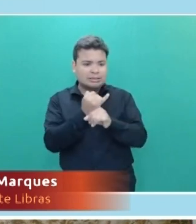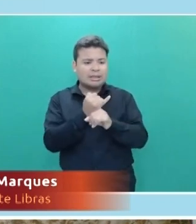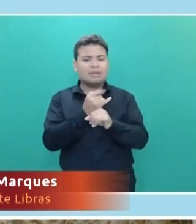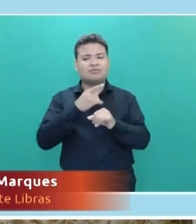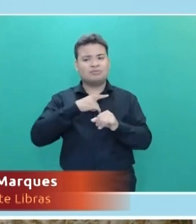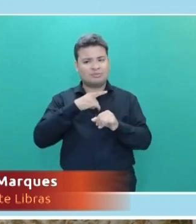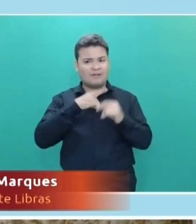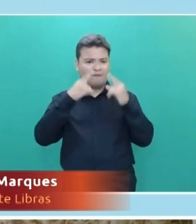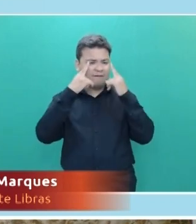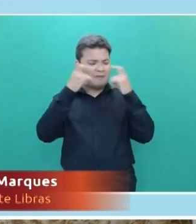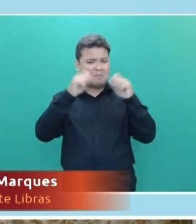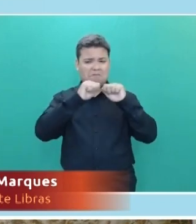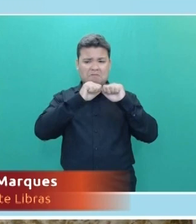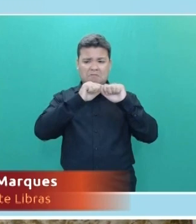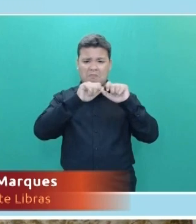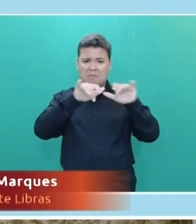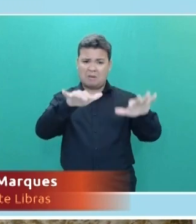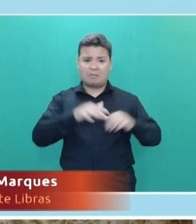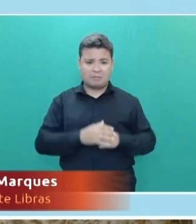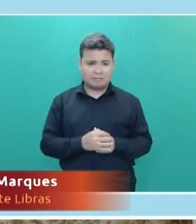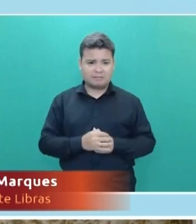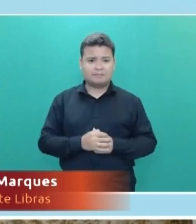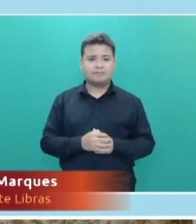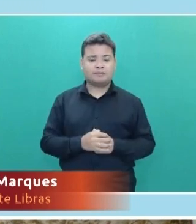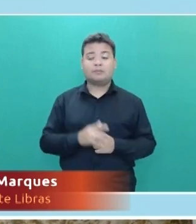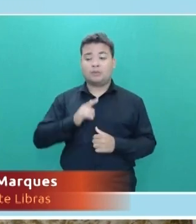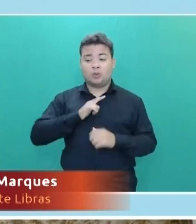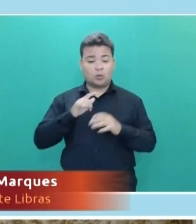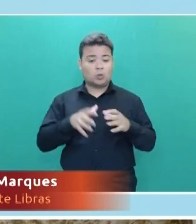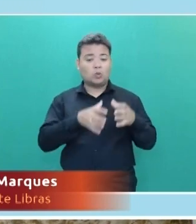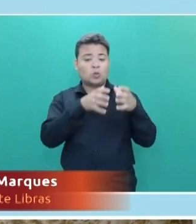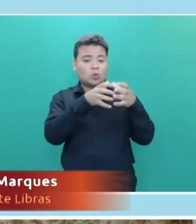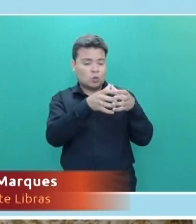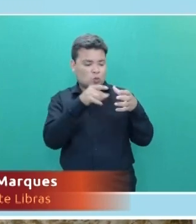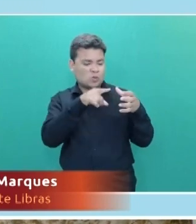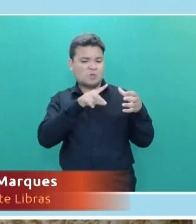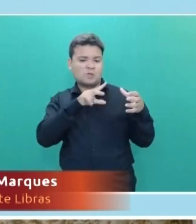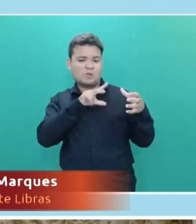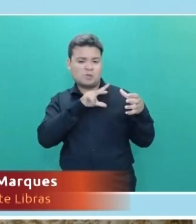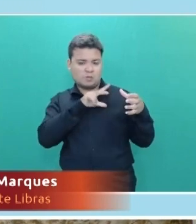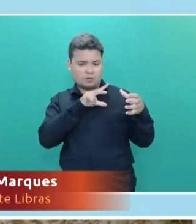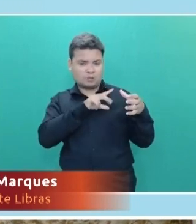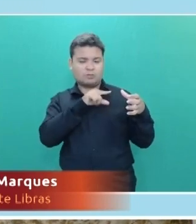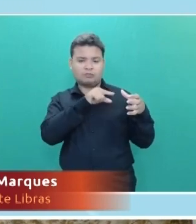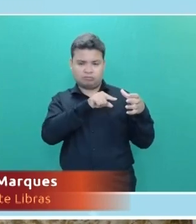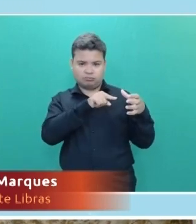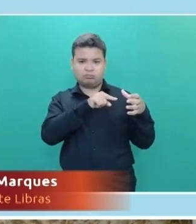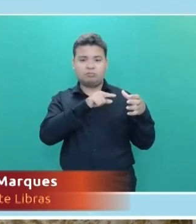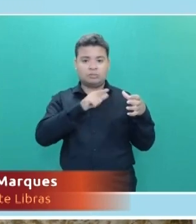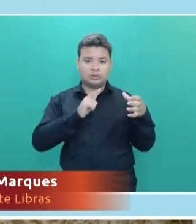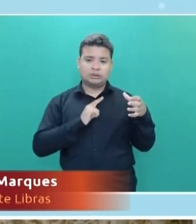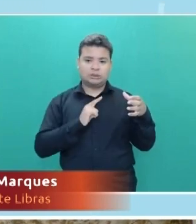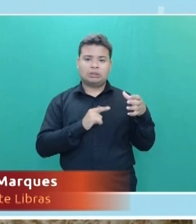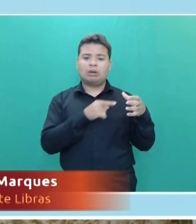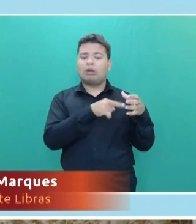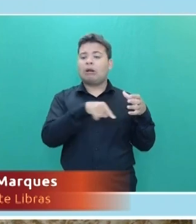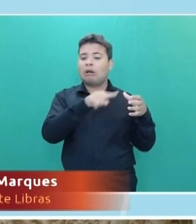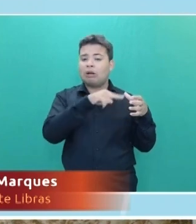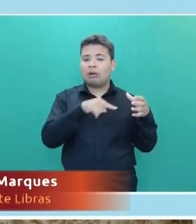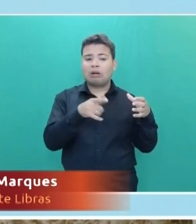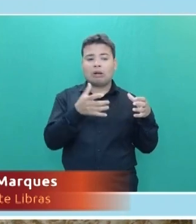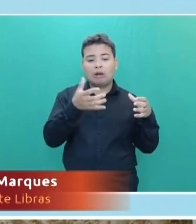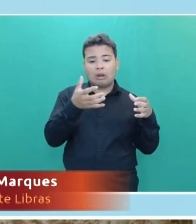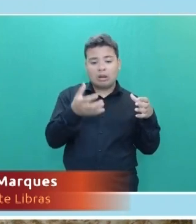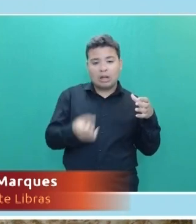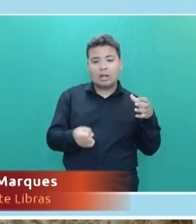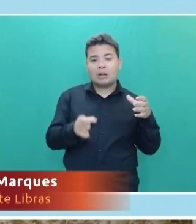De grupos, muitas vezes privados, que aceitam